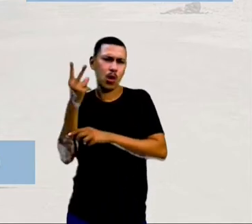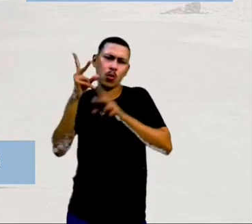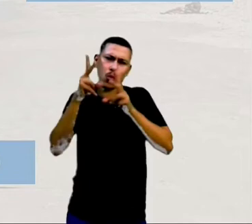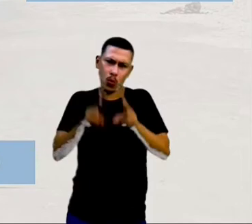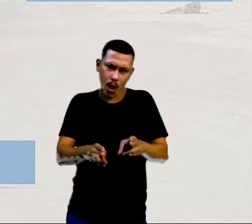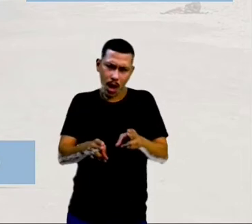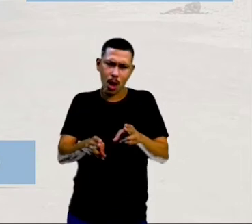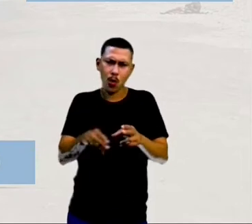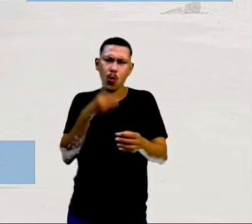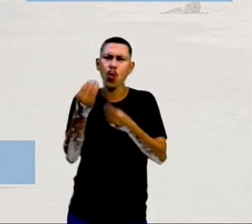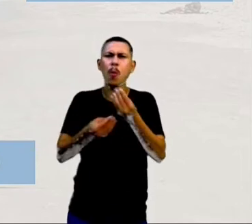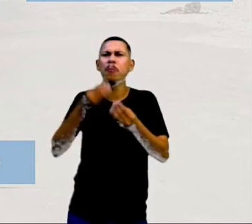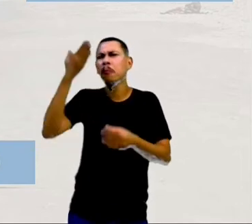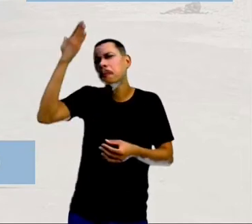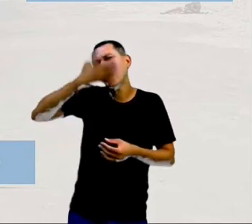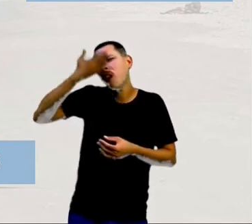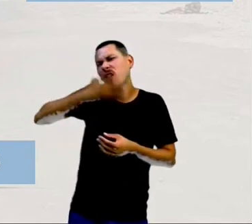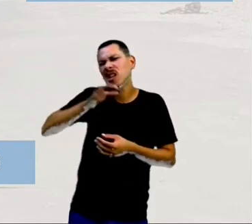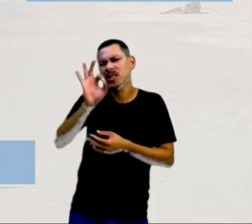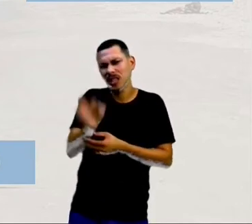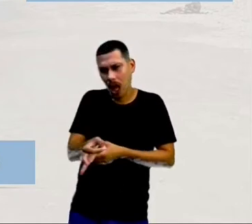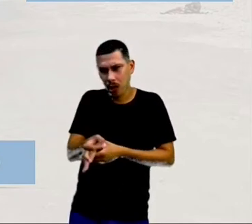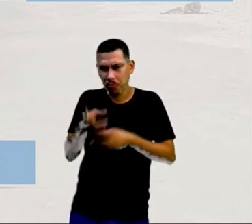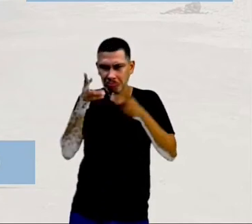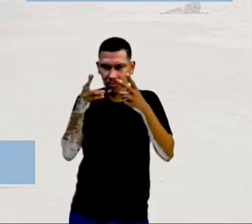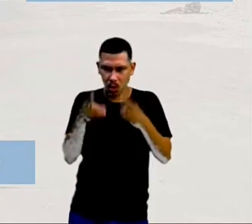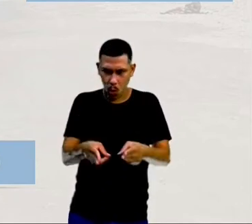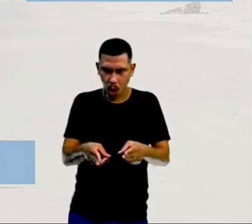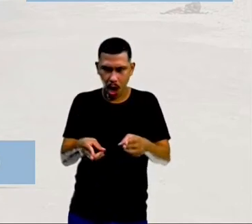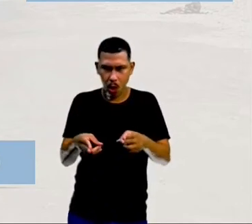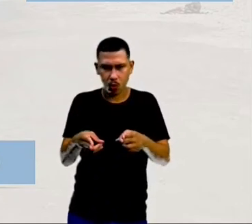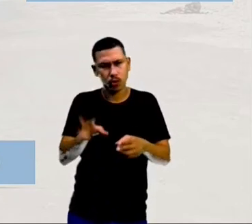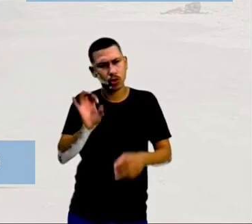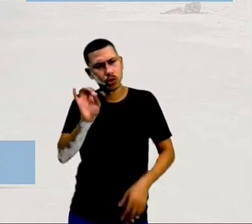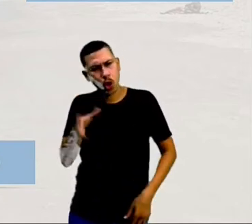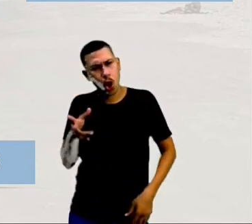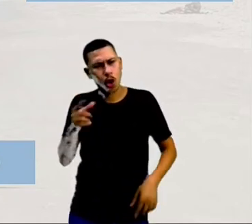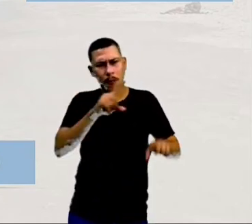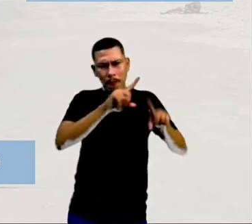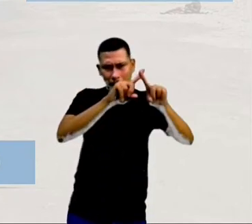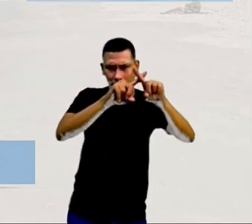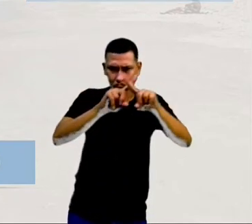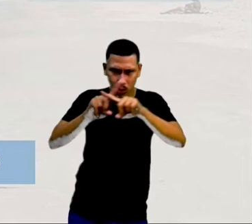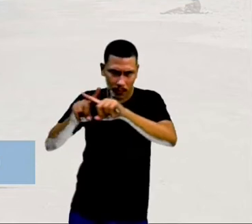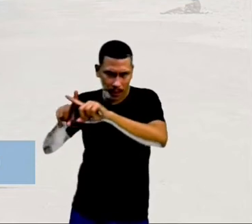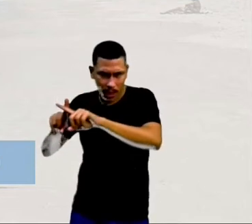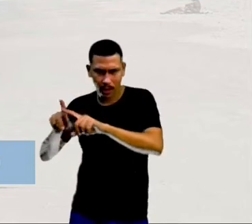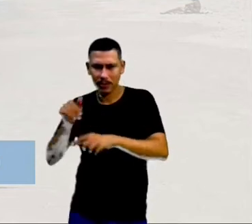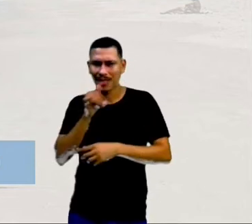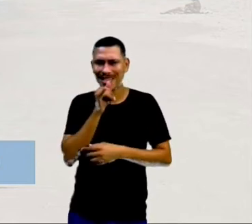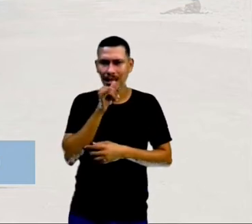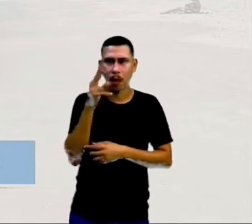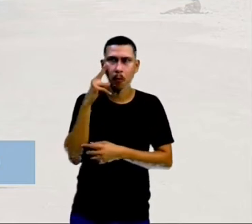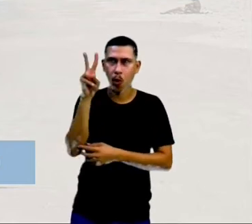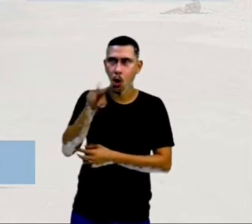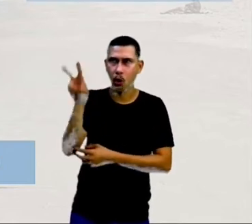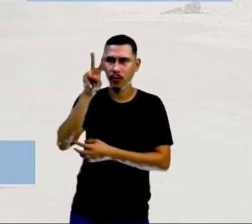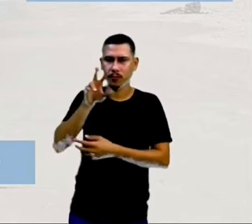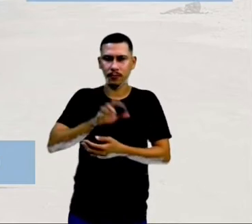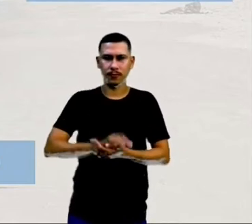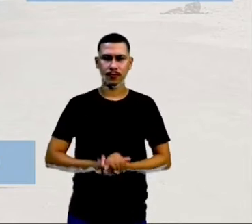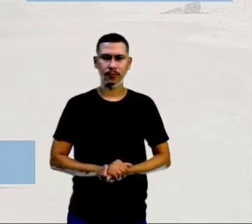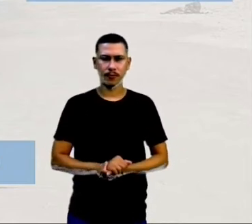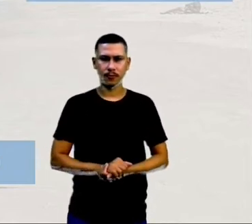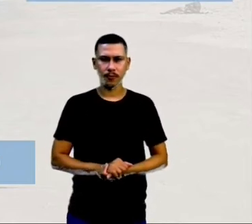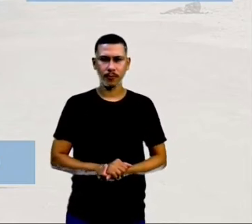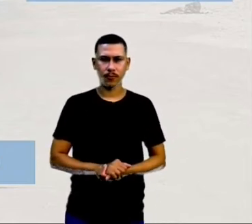consegue provar isso, que essas duas razões elas são iguais? Só multiplicar. Como assim, professor? Segue aqui comigo. Então, a